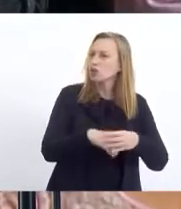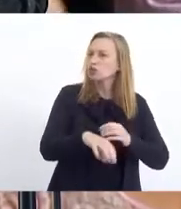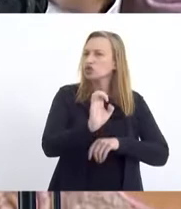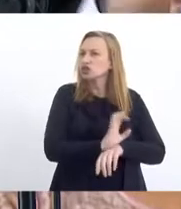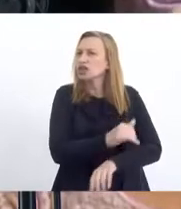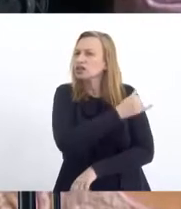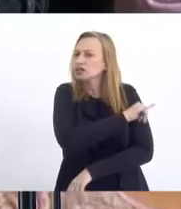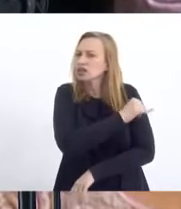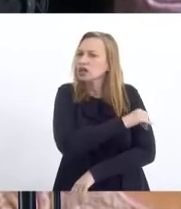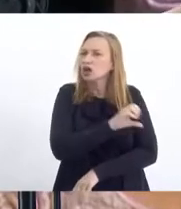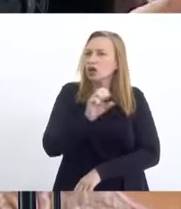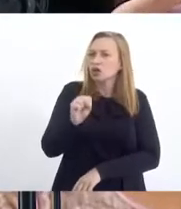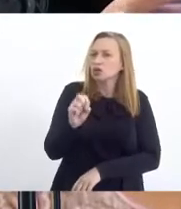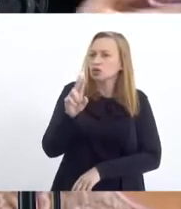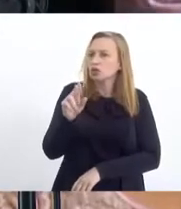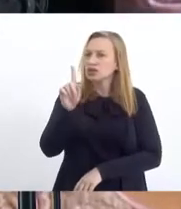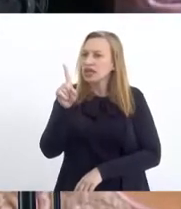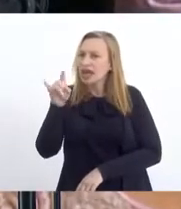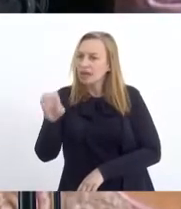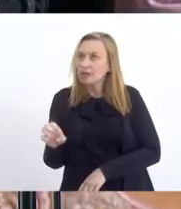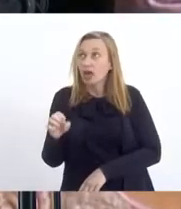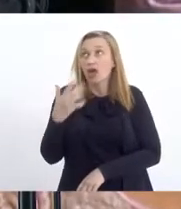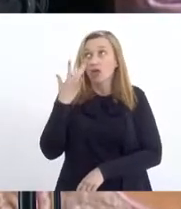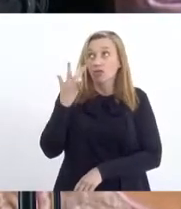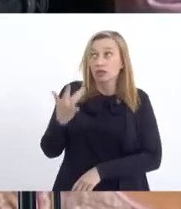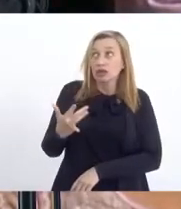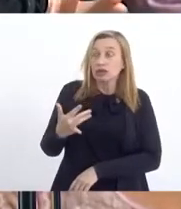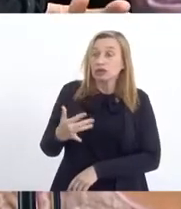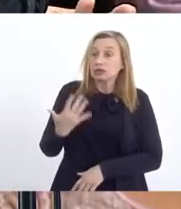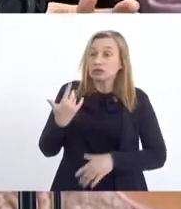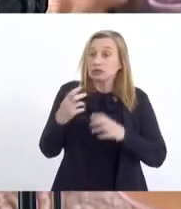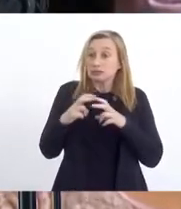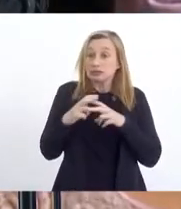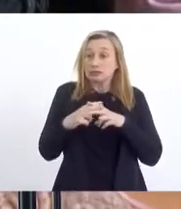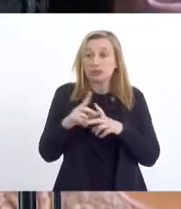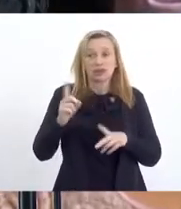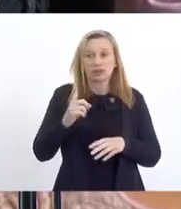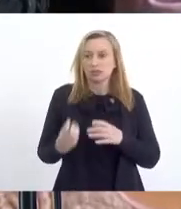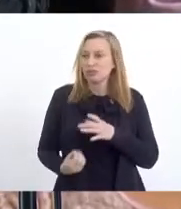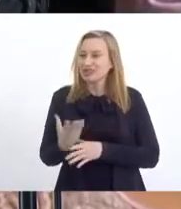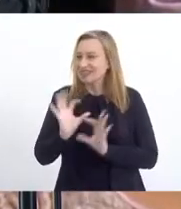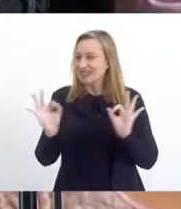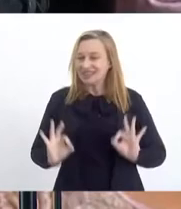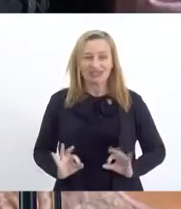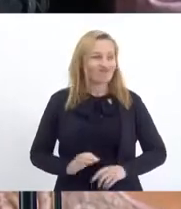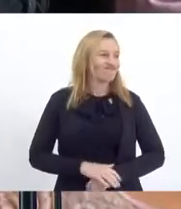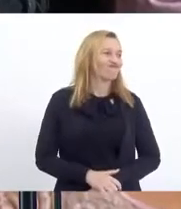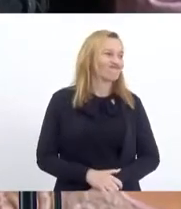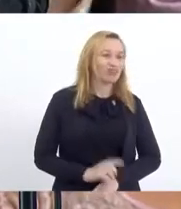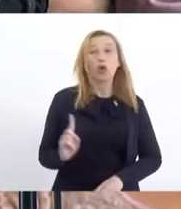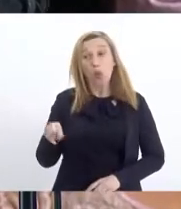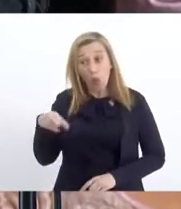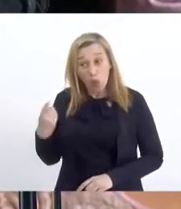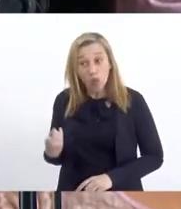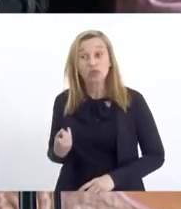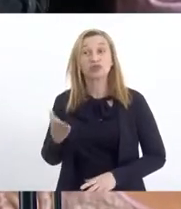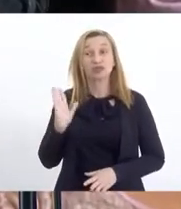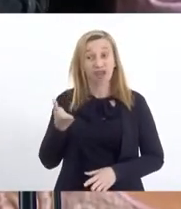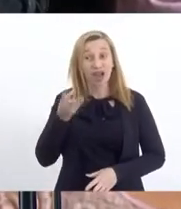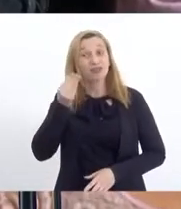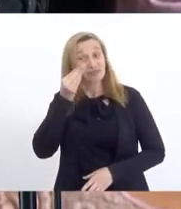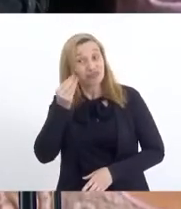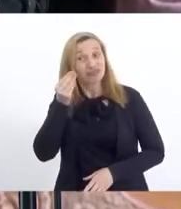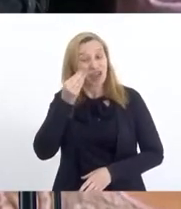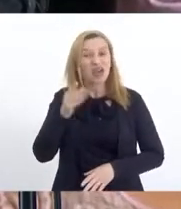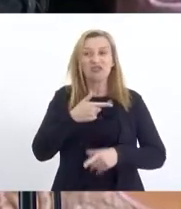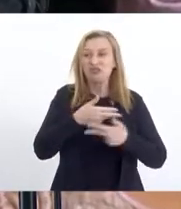Janeiro na Sudene, eu vi que era uma briga que não ia dar fruto nenhum. Muitos outros já tentaram, muitos